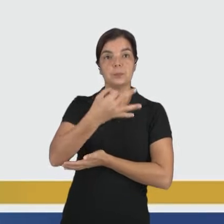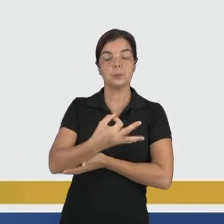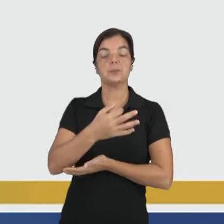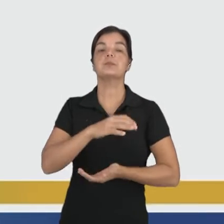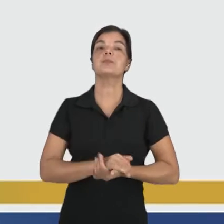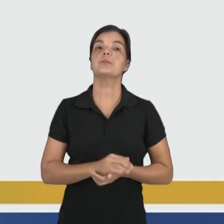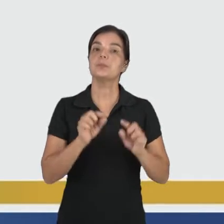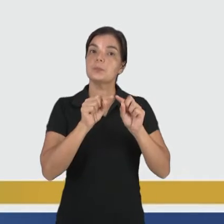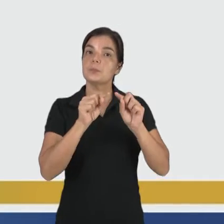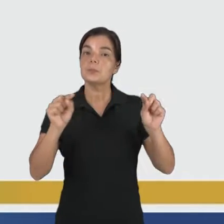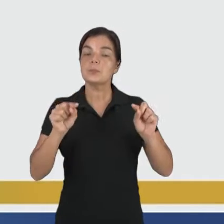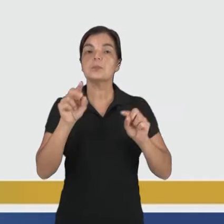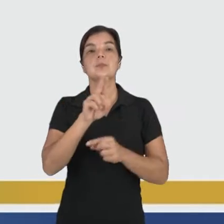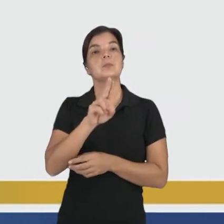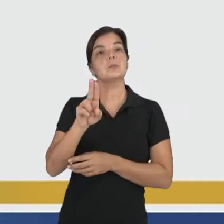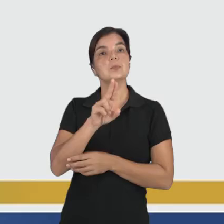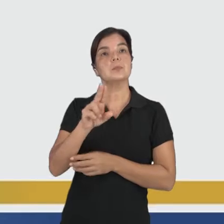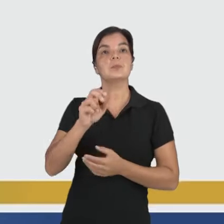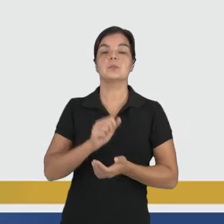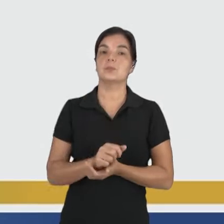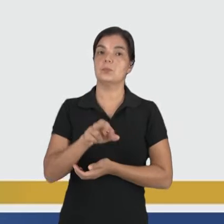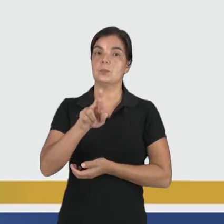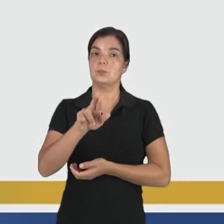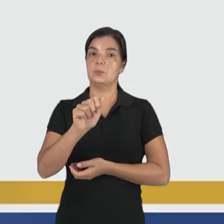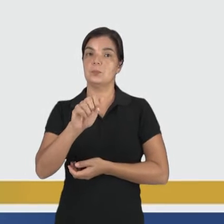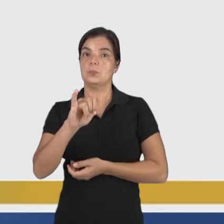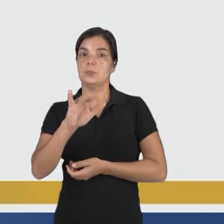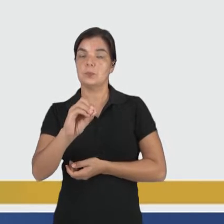essa distância nós chamamos de raio.